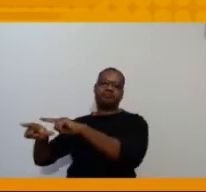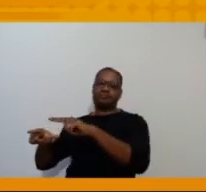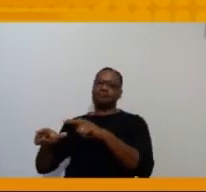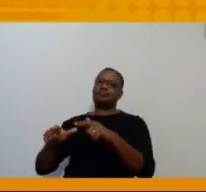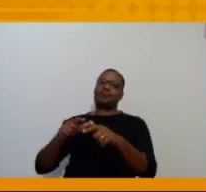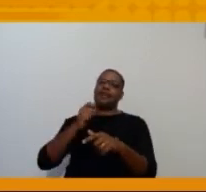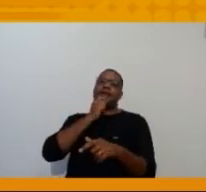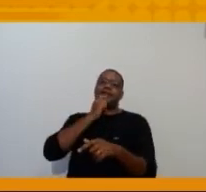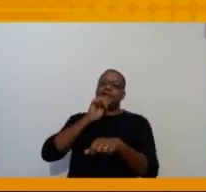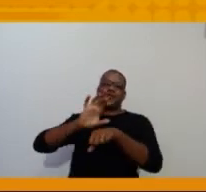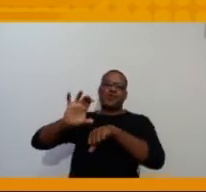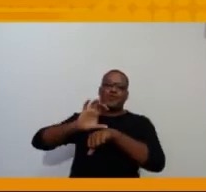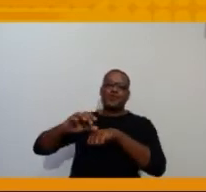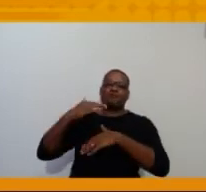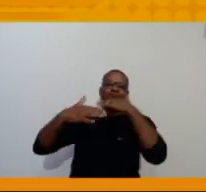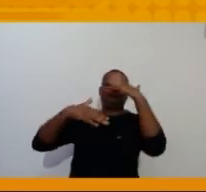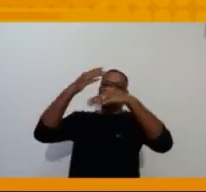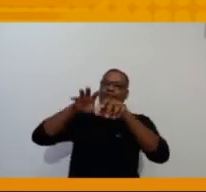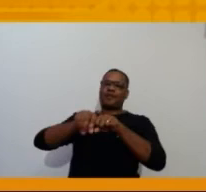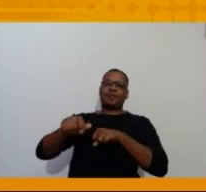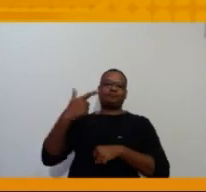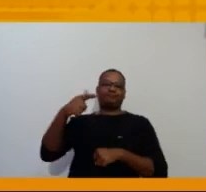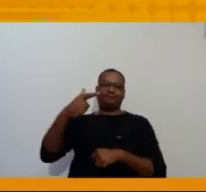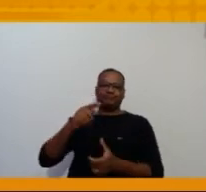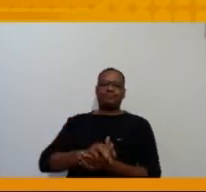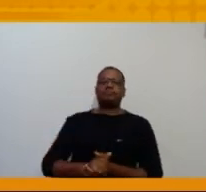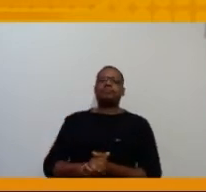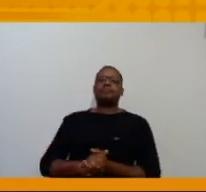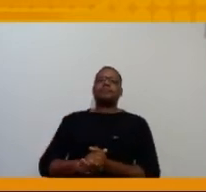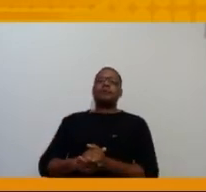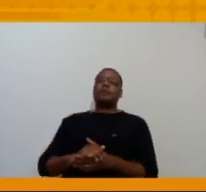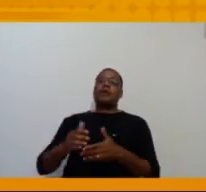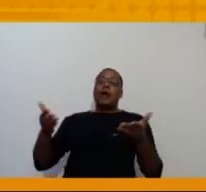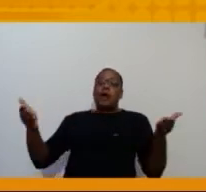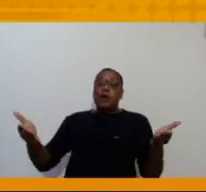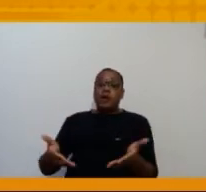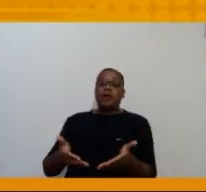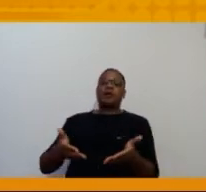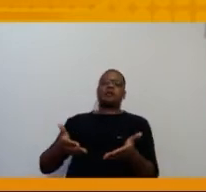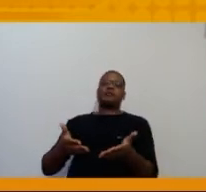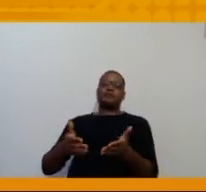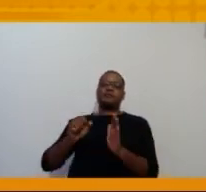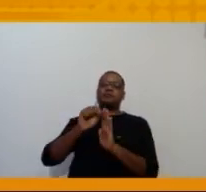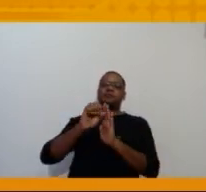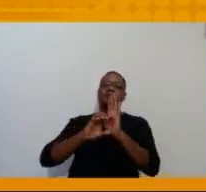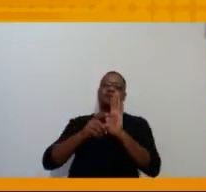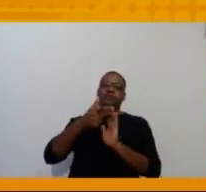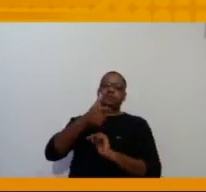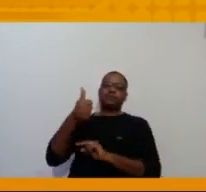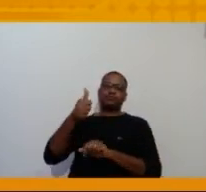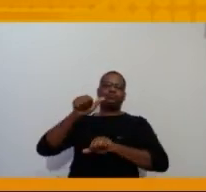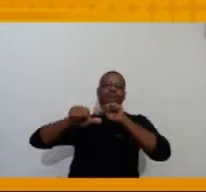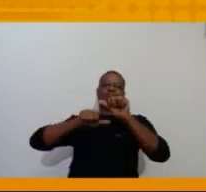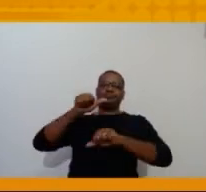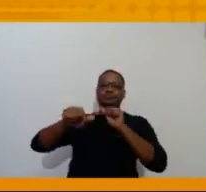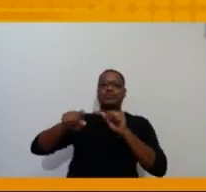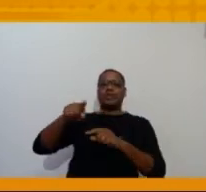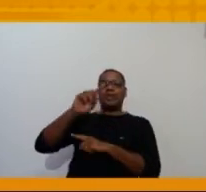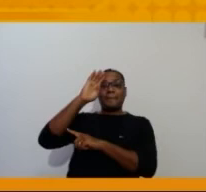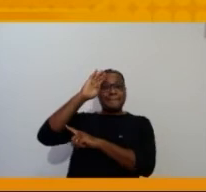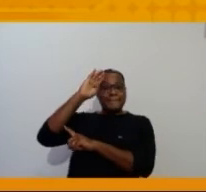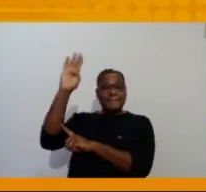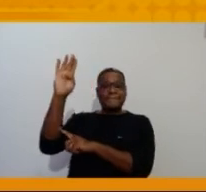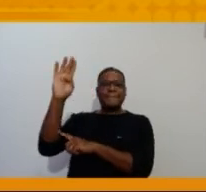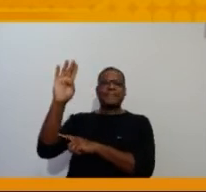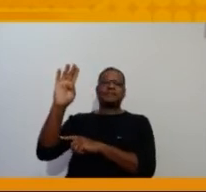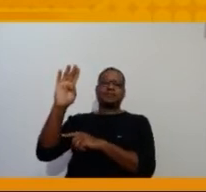Então, essa aprendizagem muda no século XXI, e é a principal política de educação para a juventude do